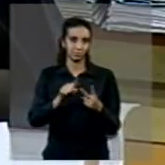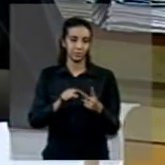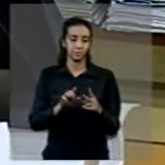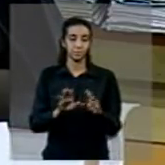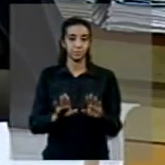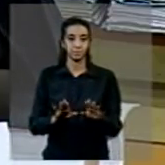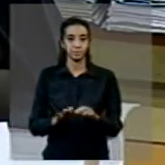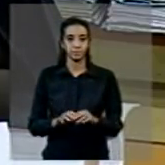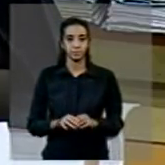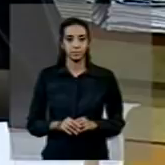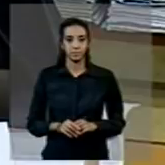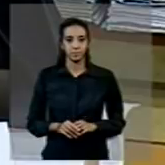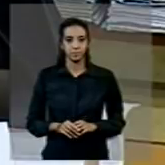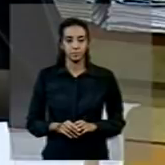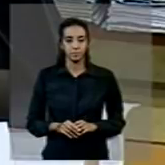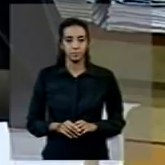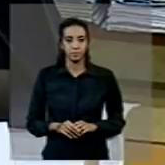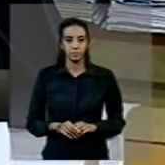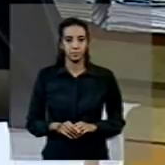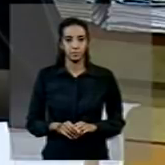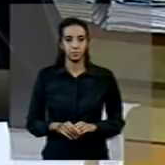digo,